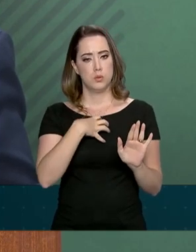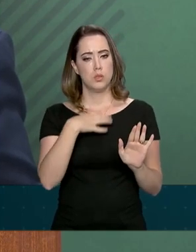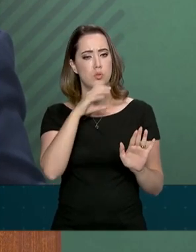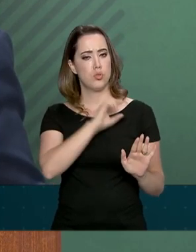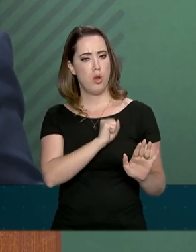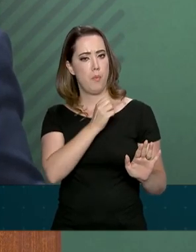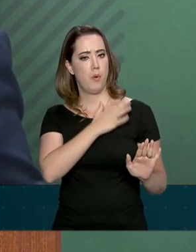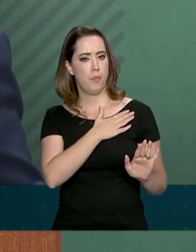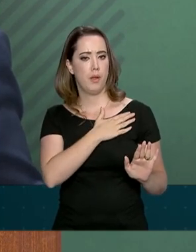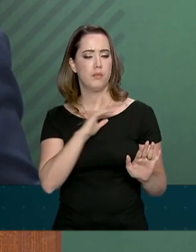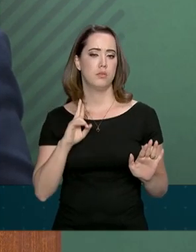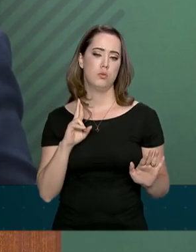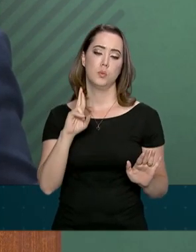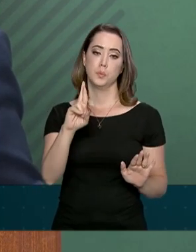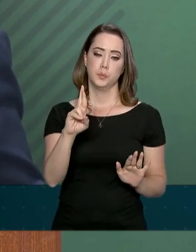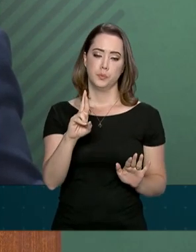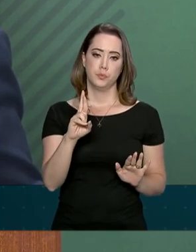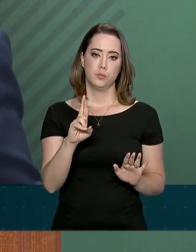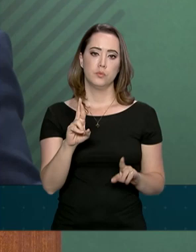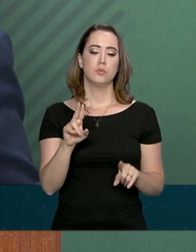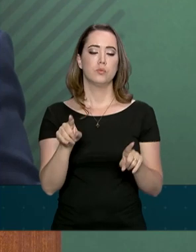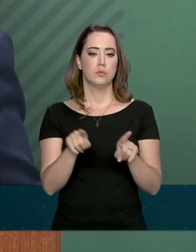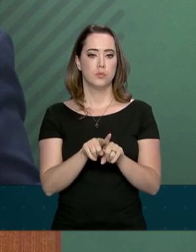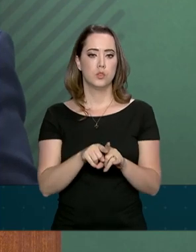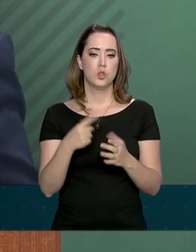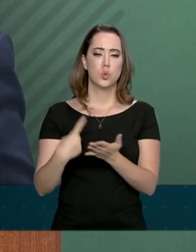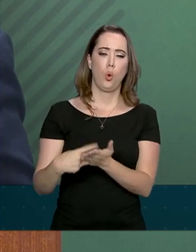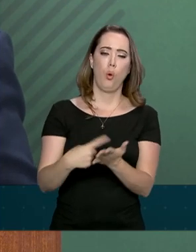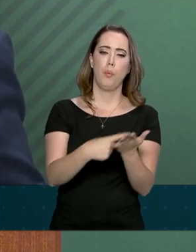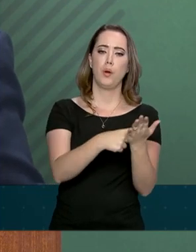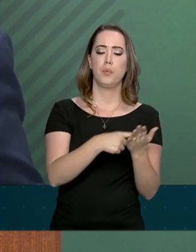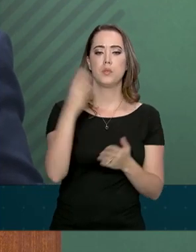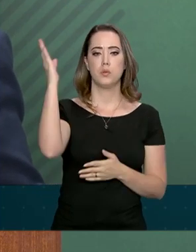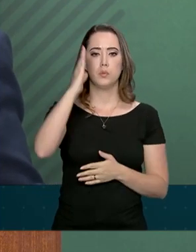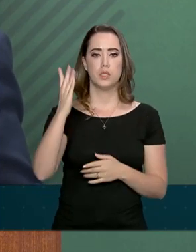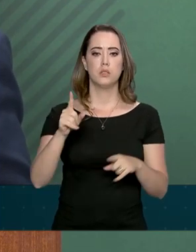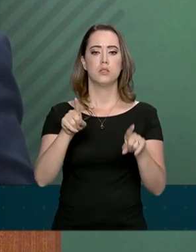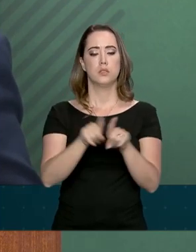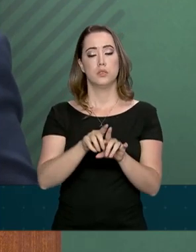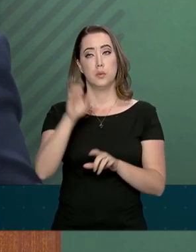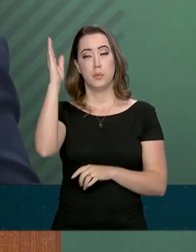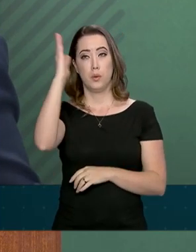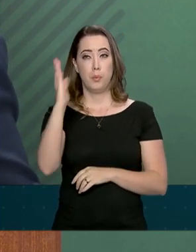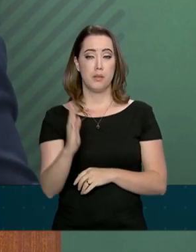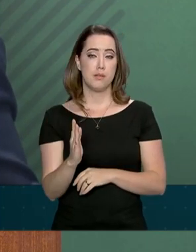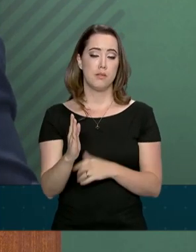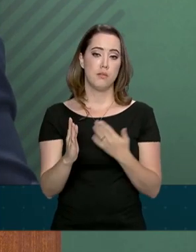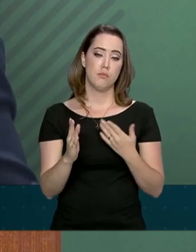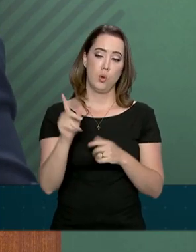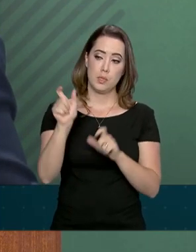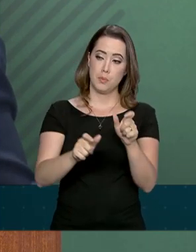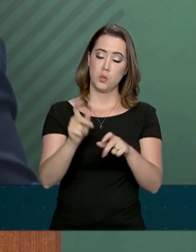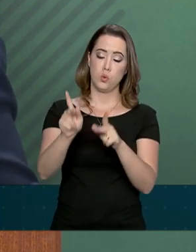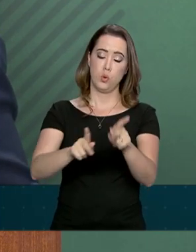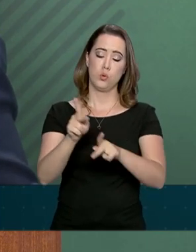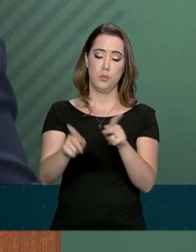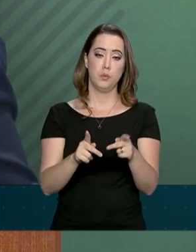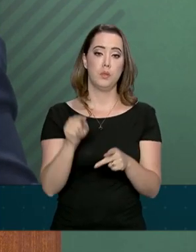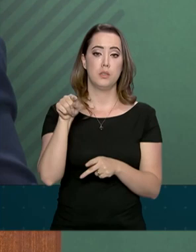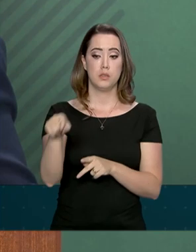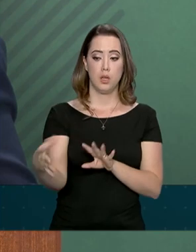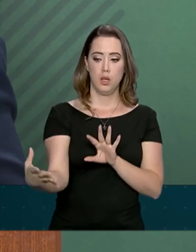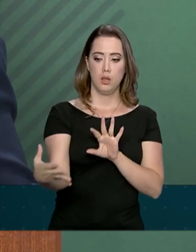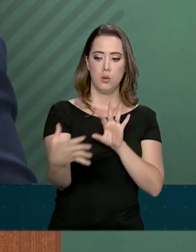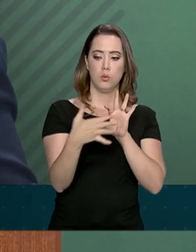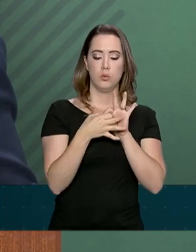de responsabilidade e de compromisso com o brasil e com os brasileiros e que eles uníssono os e